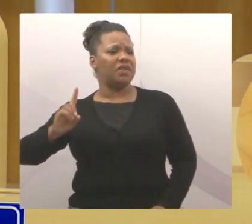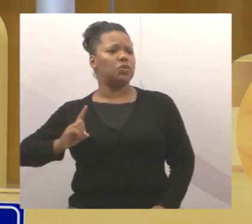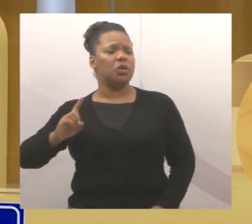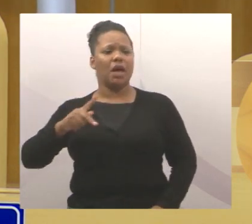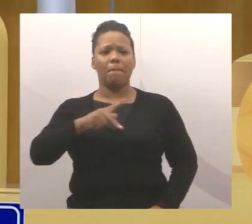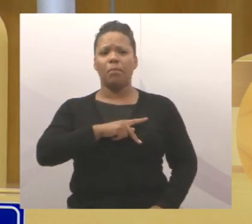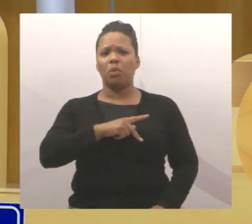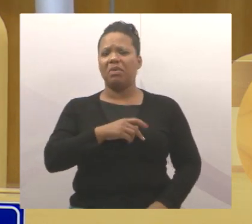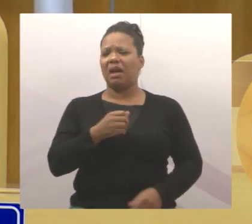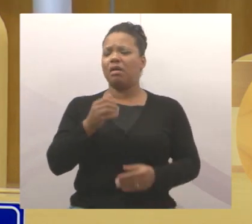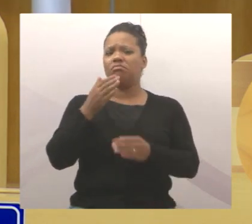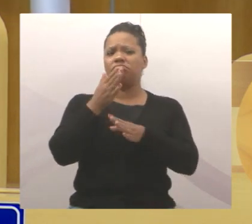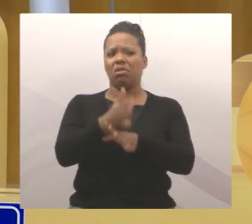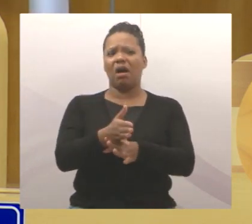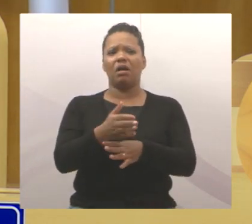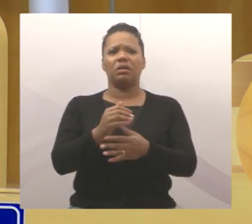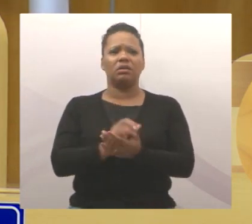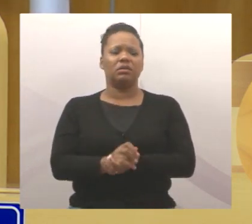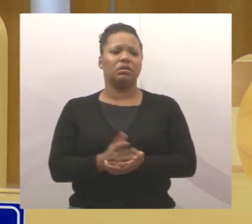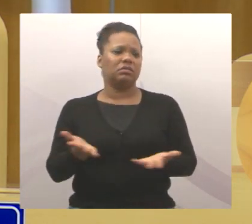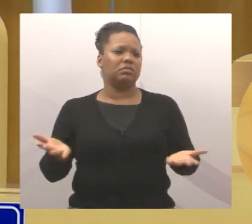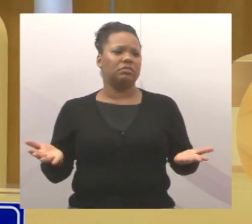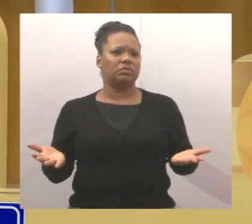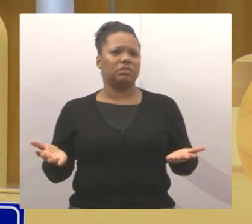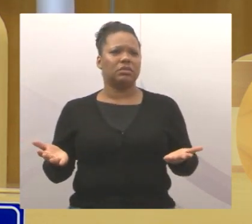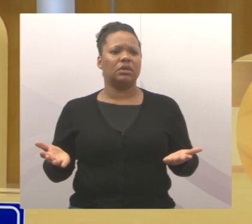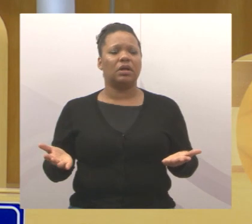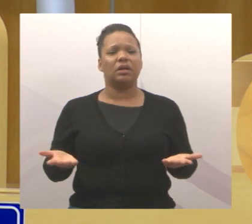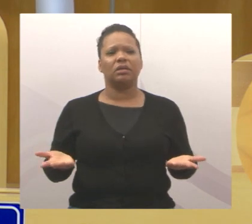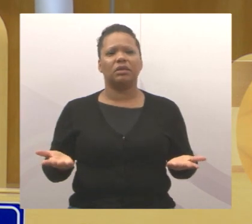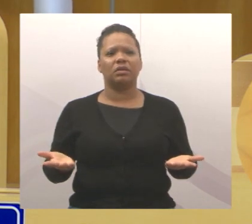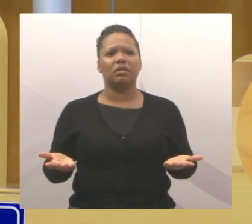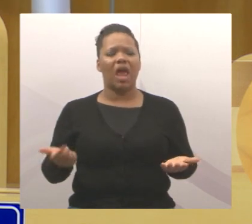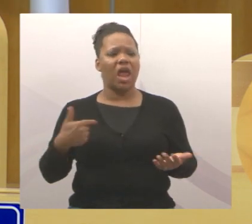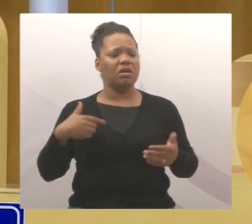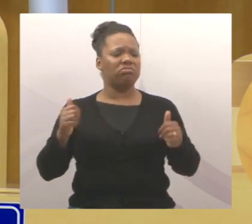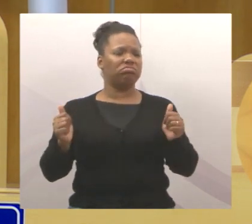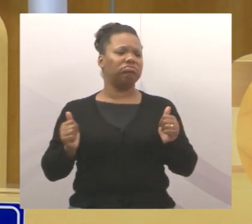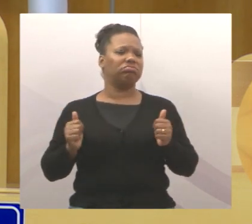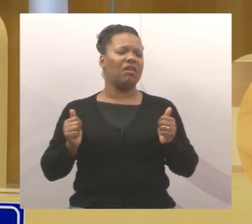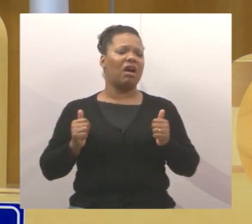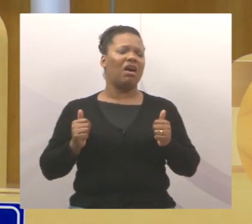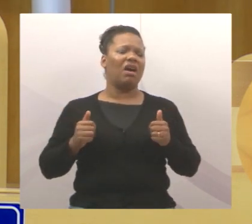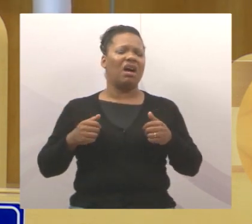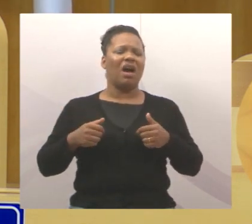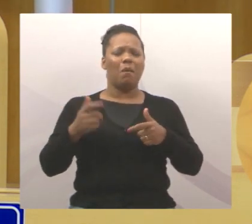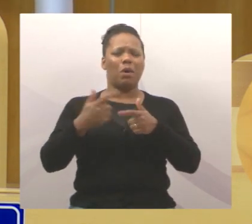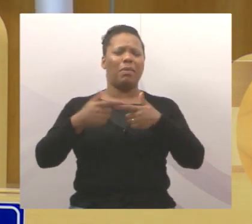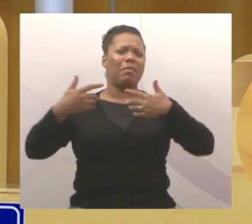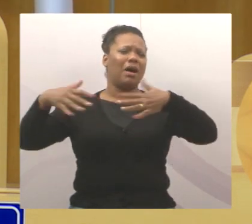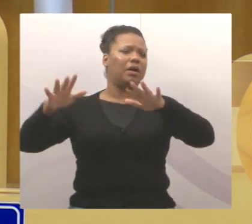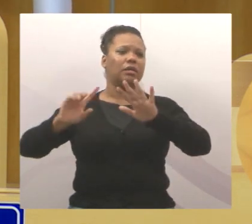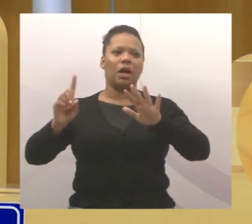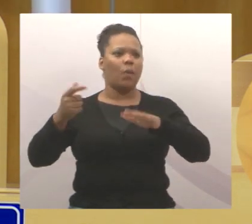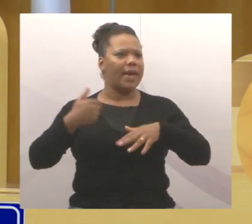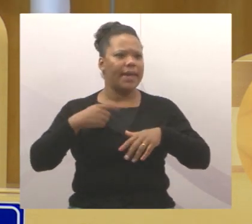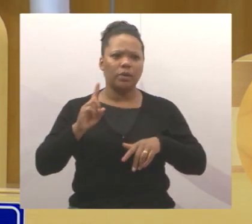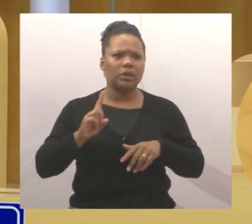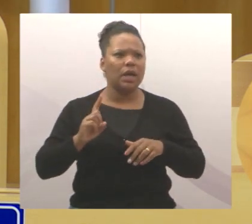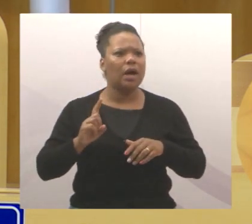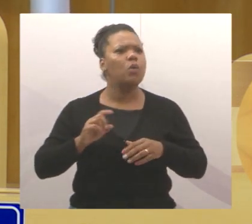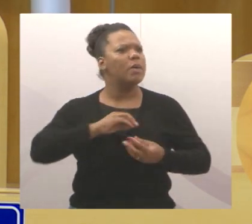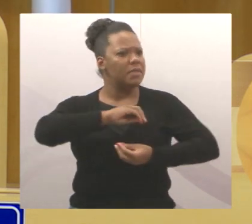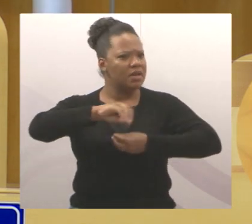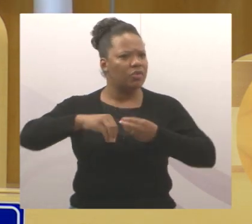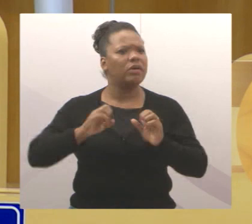um entrar com a ação. Essa talvez fosse a decisão mais conveniente, mas eu não fui eleito para ser